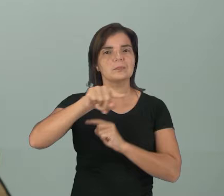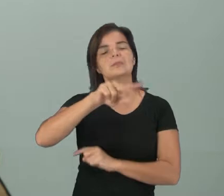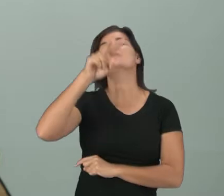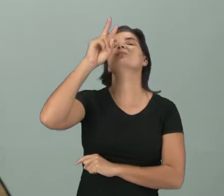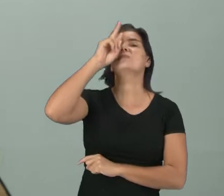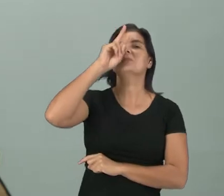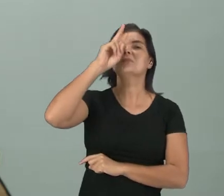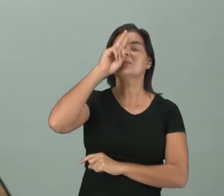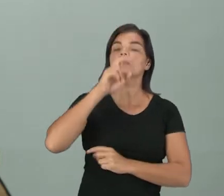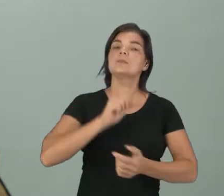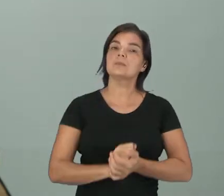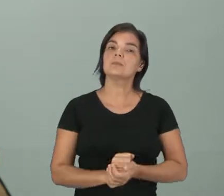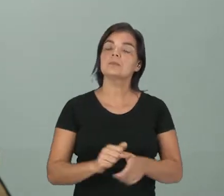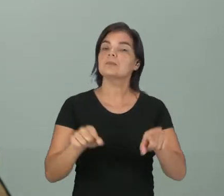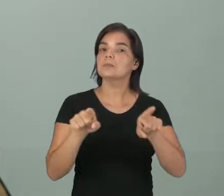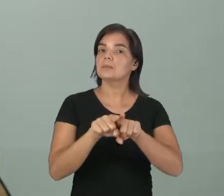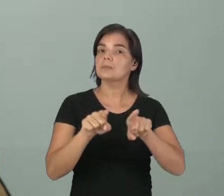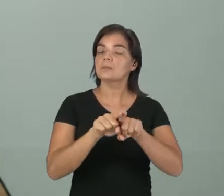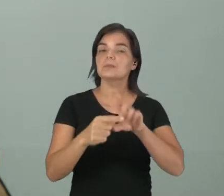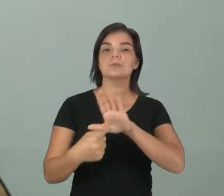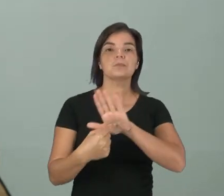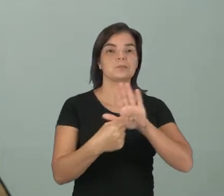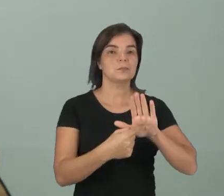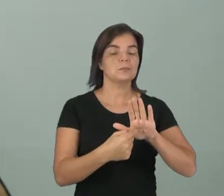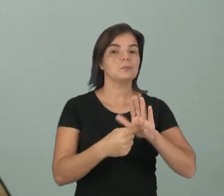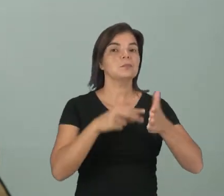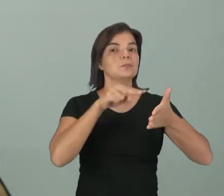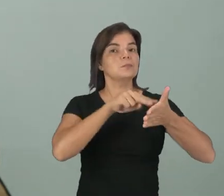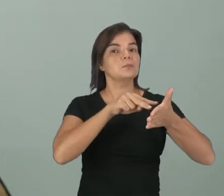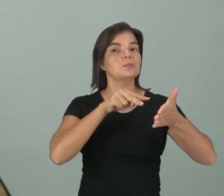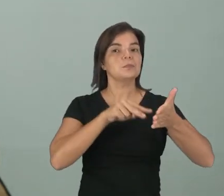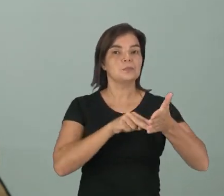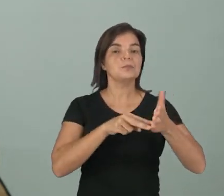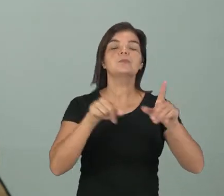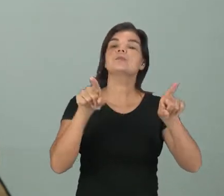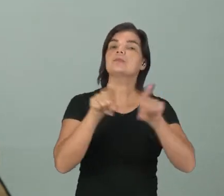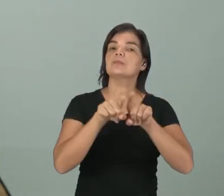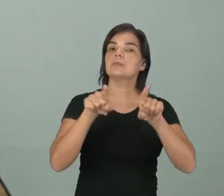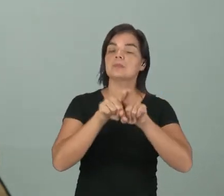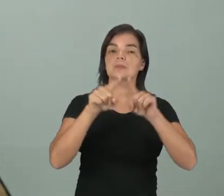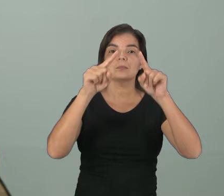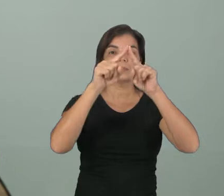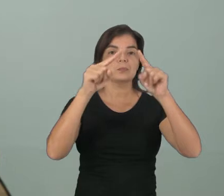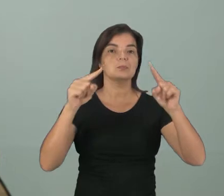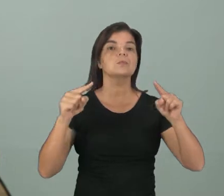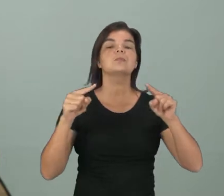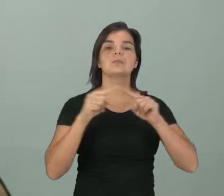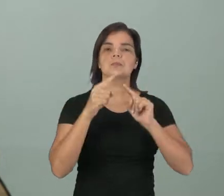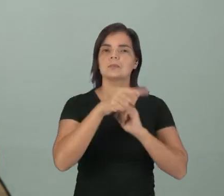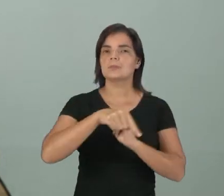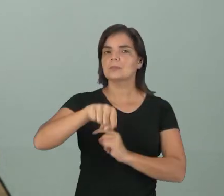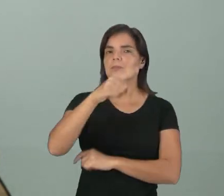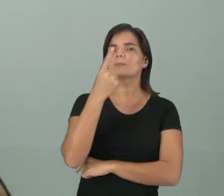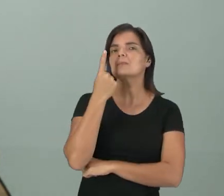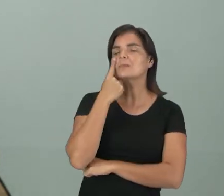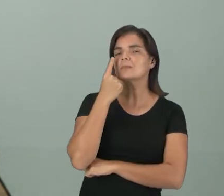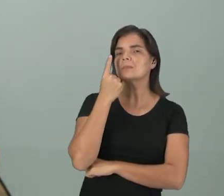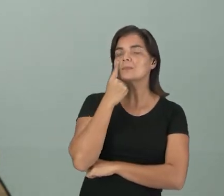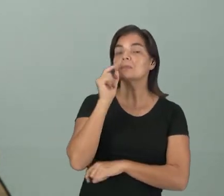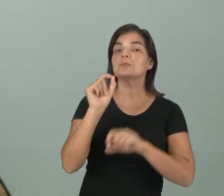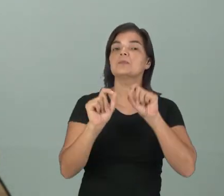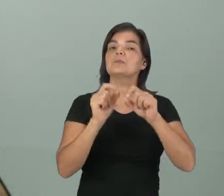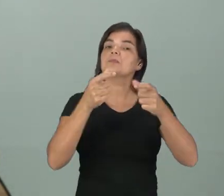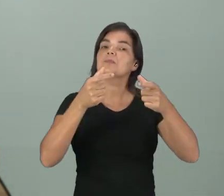disso? Muito bem, e eu trouxe aqui para vocês os prismas e as pirâmides. Olhando aqui para nossa mesa, você consegue